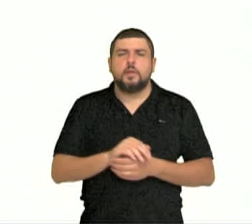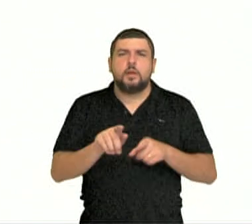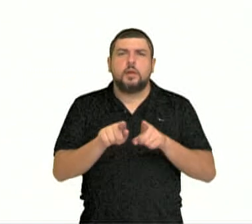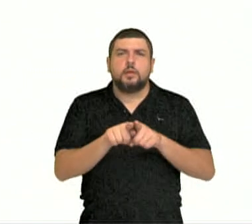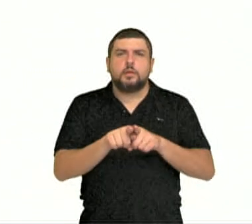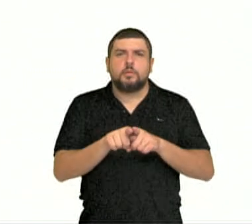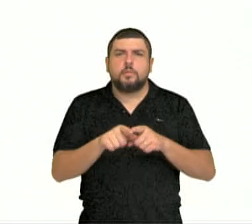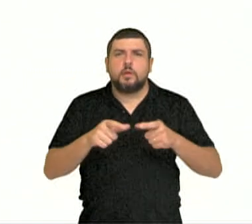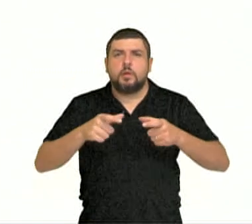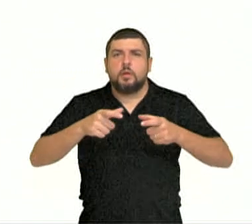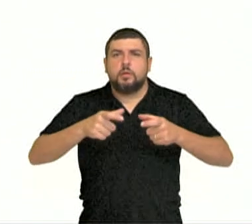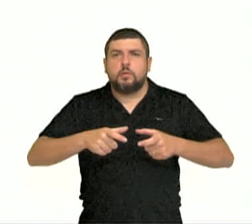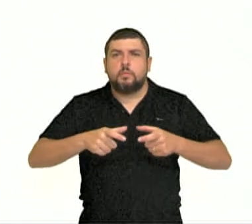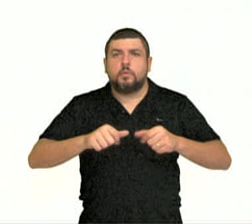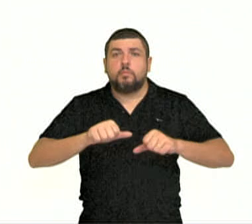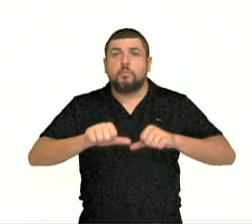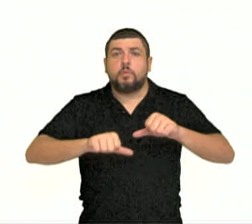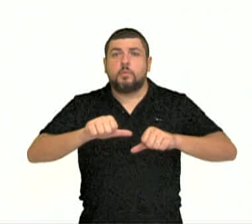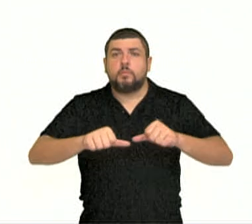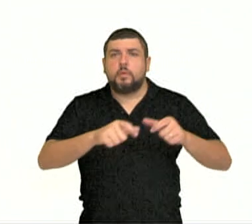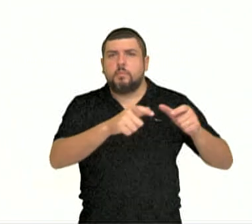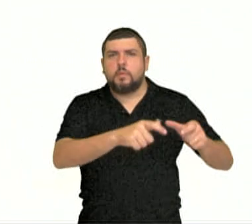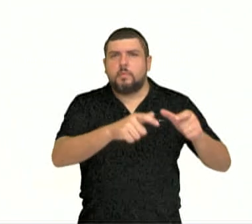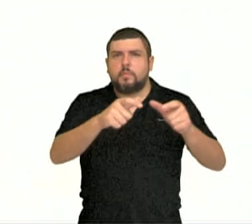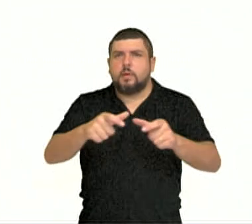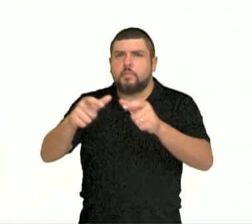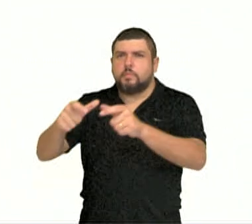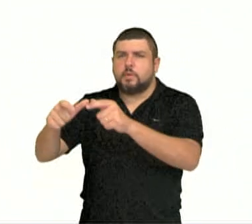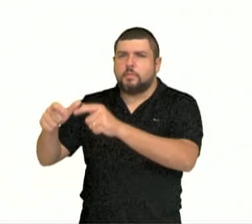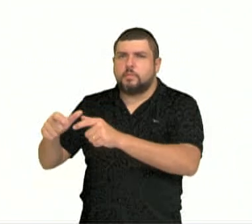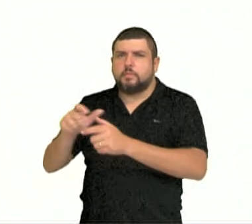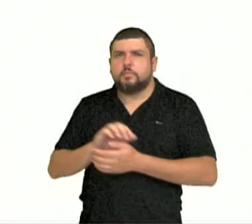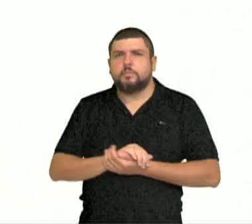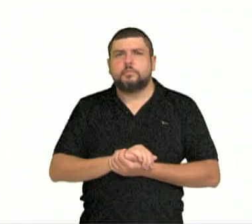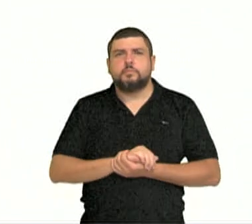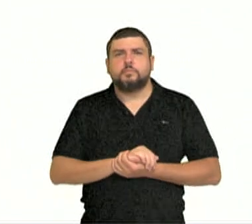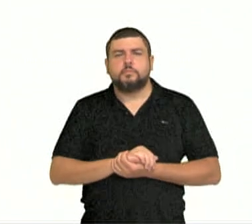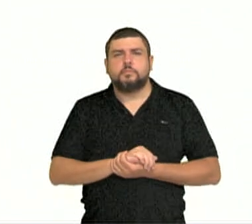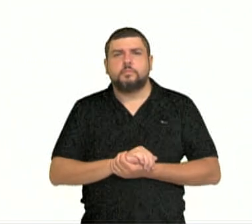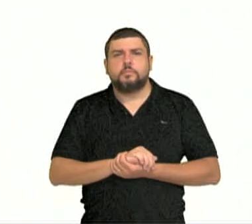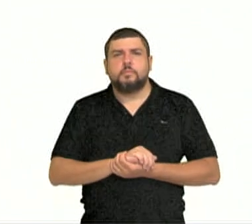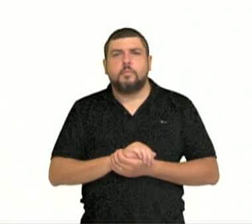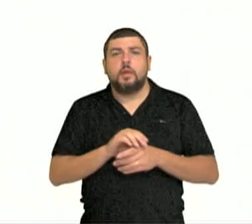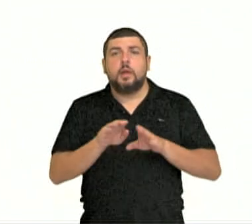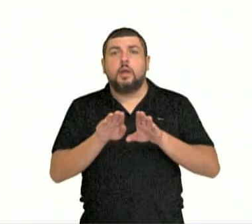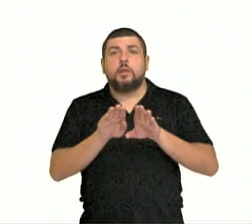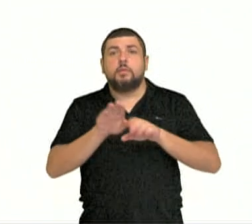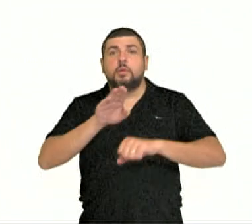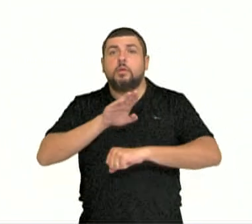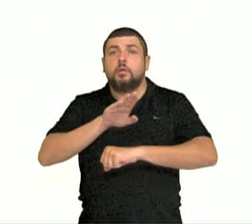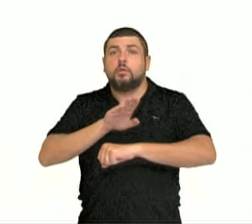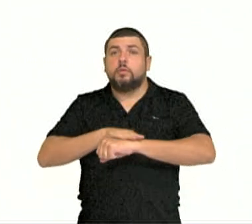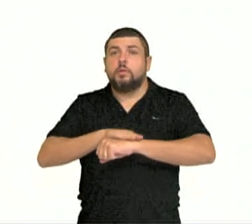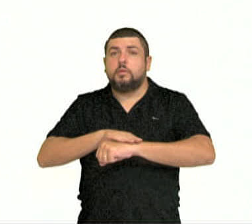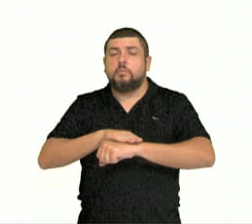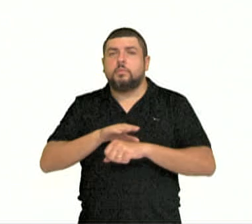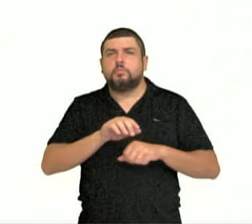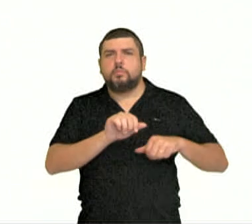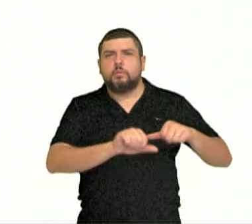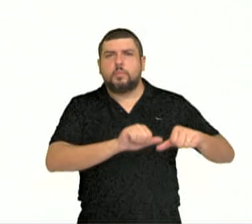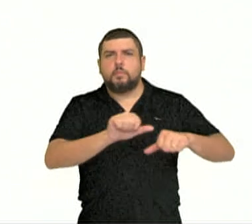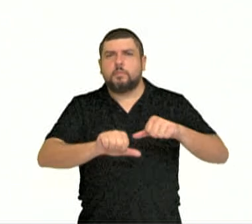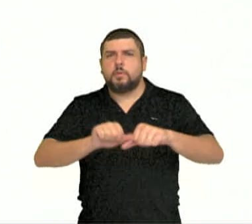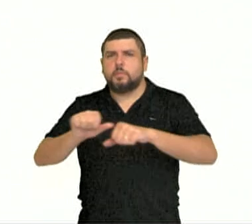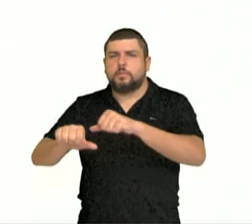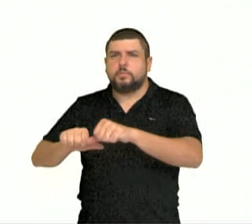espaço, onde as cenas ocorrem, certo? Bem importante. Tempo também varia, né? O tempo, ele varia